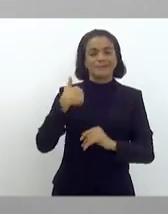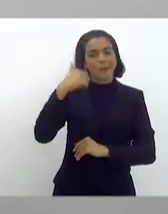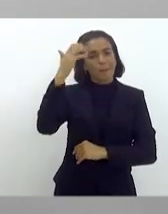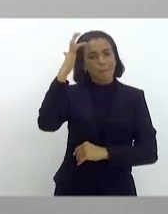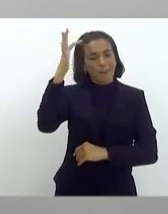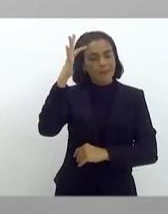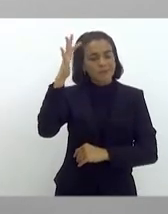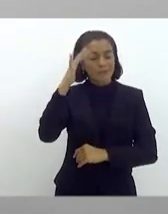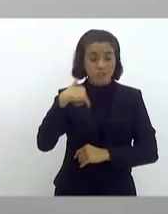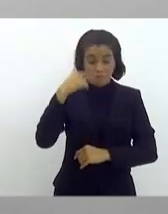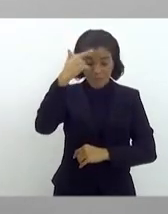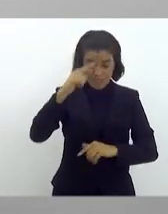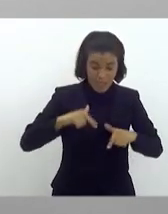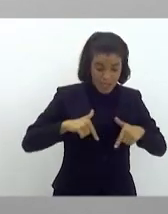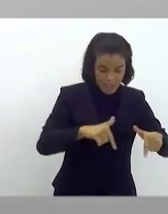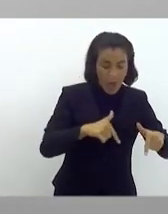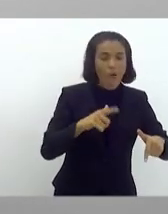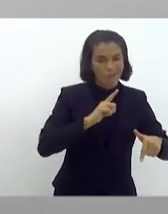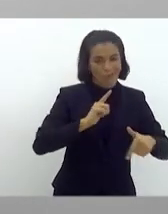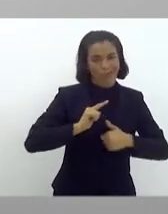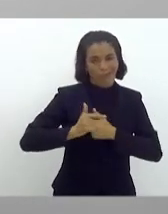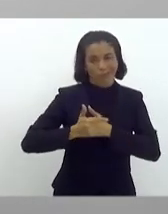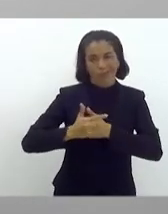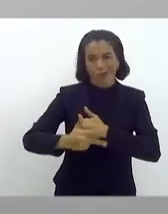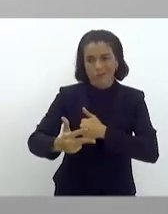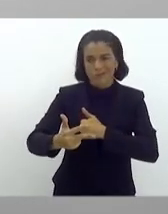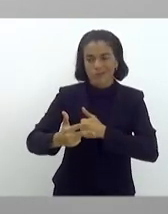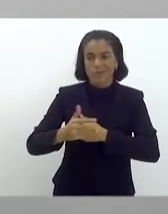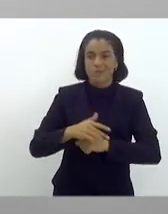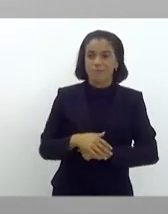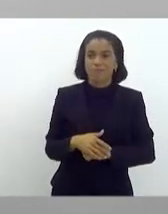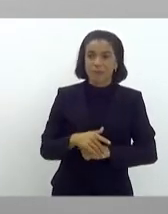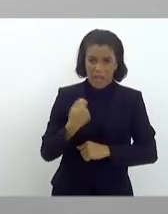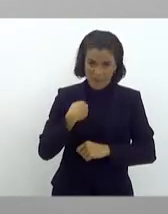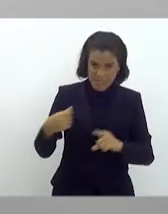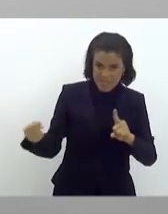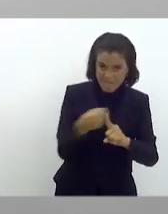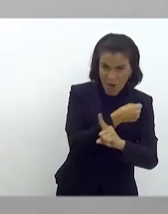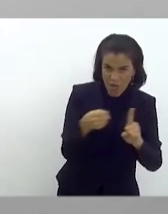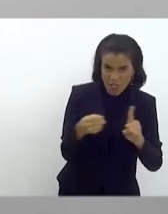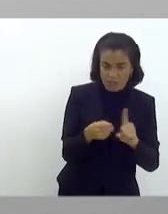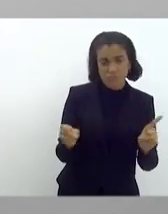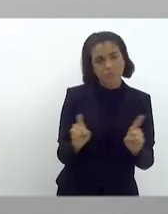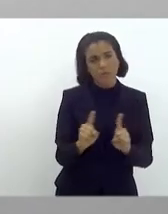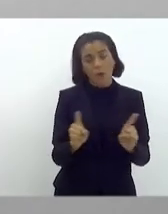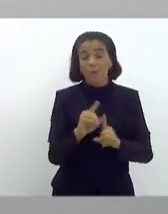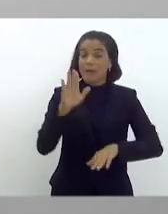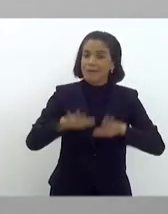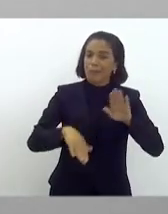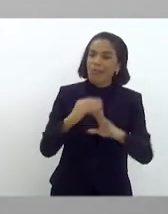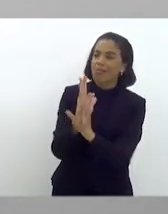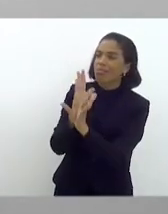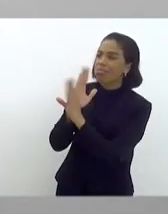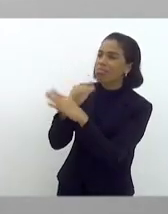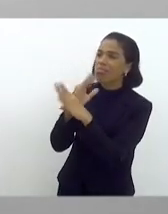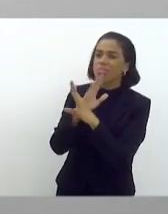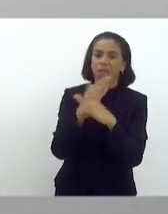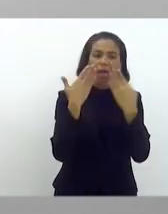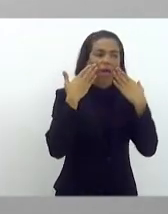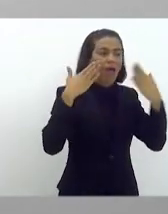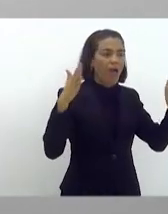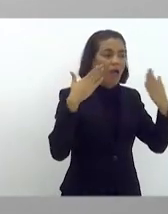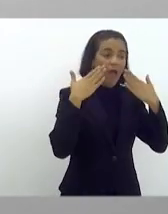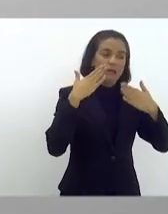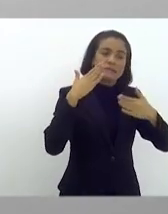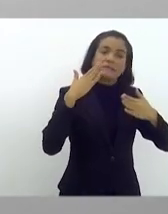uma ação a gente gera uma consequência ela tem que ser violentada não só que eu acho que determinadas Exposições nossas gera um